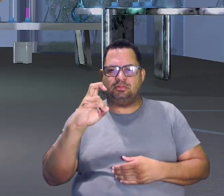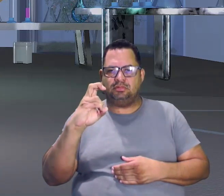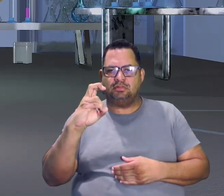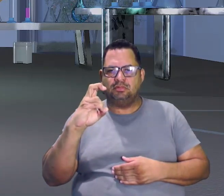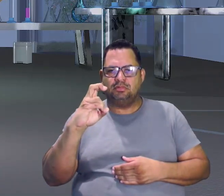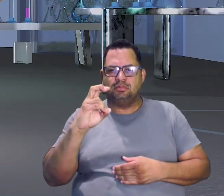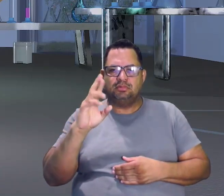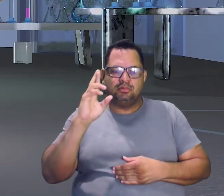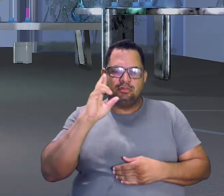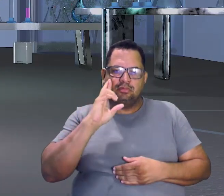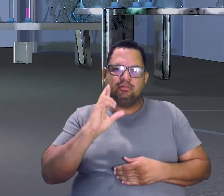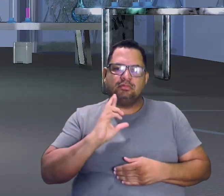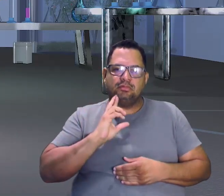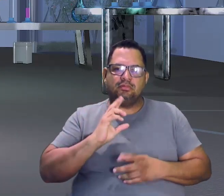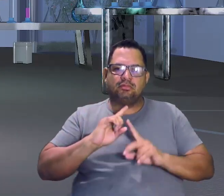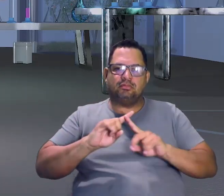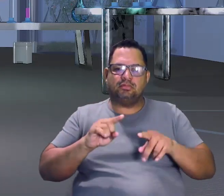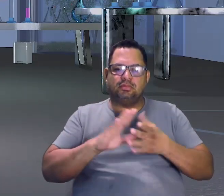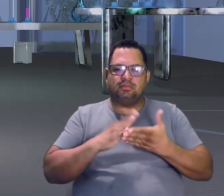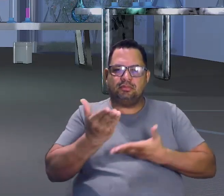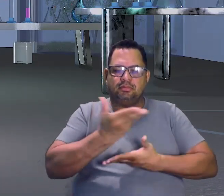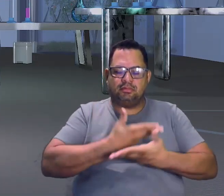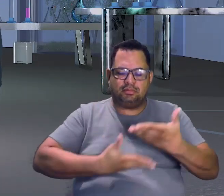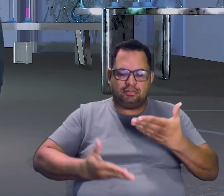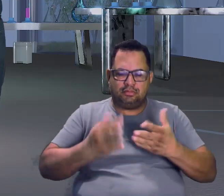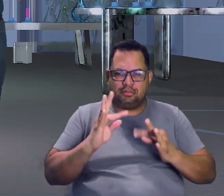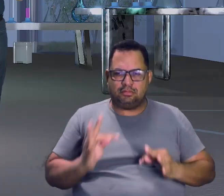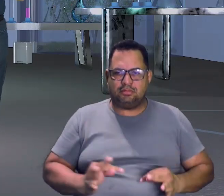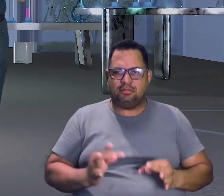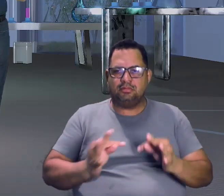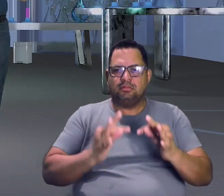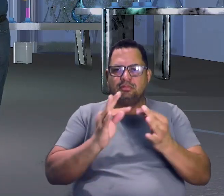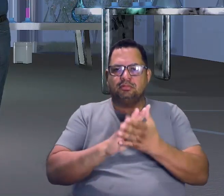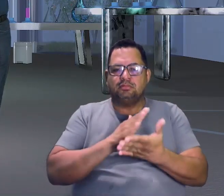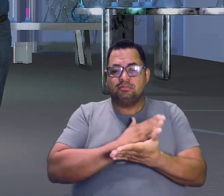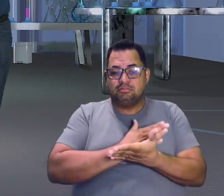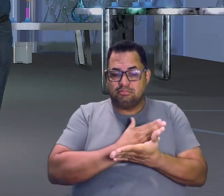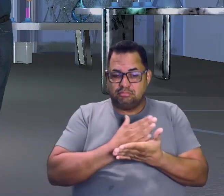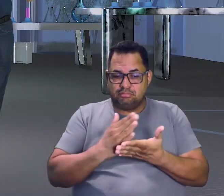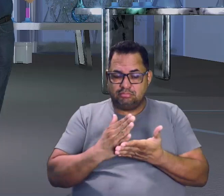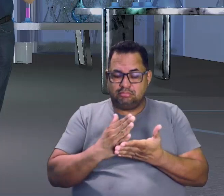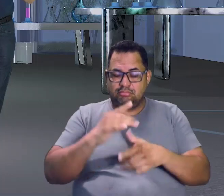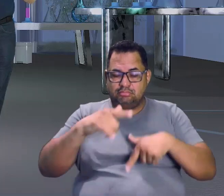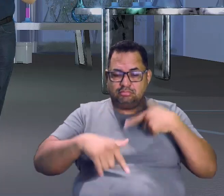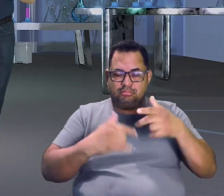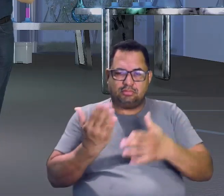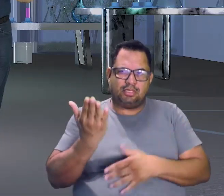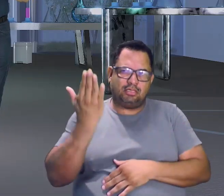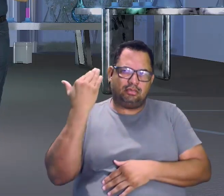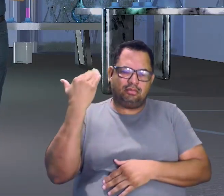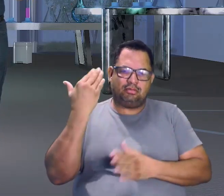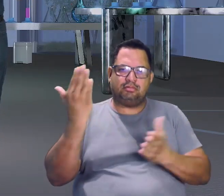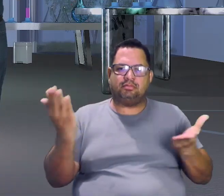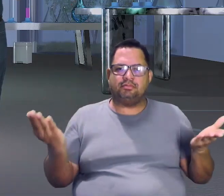de Rondônia, tá bom? Porém, na mediação tecnológica, trabalho desde o início. E compartilho com você